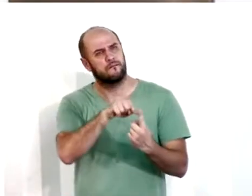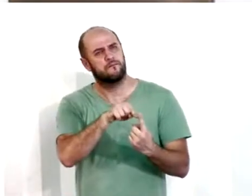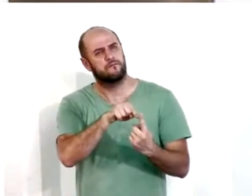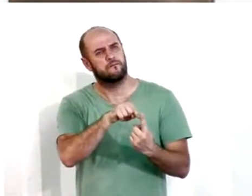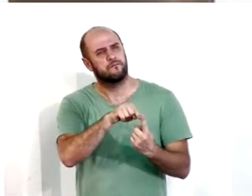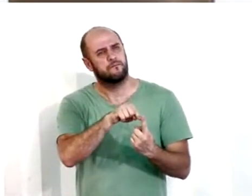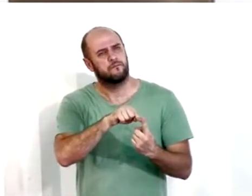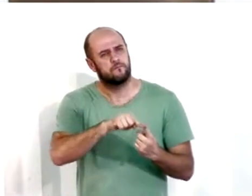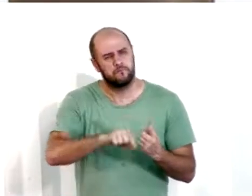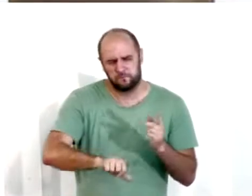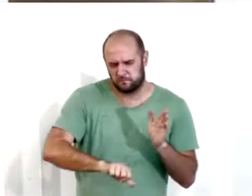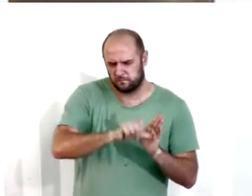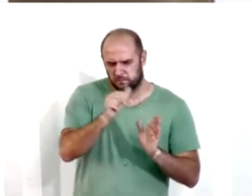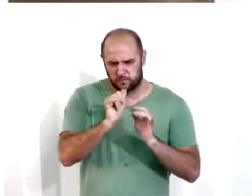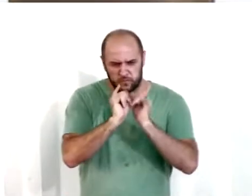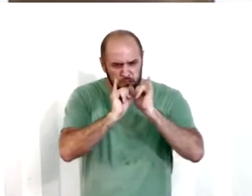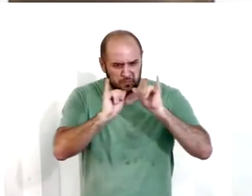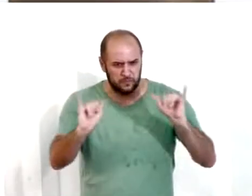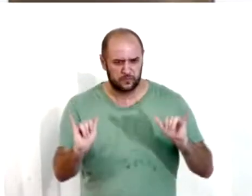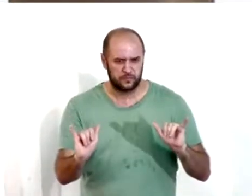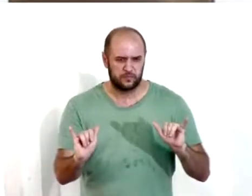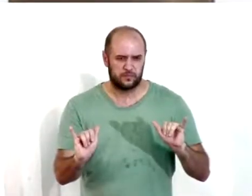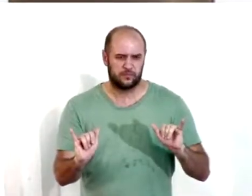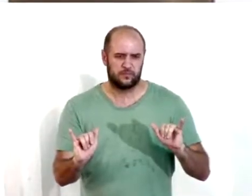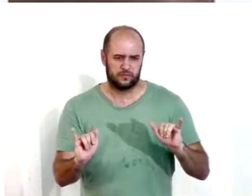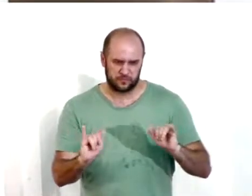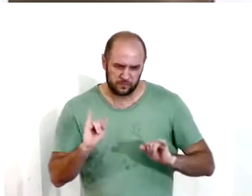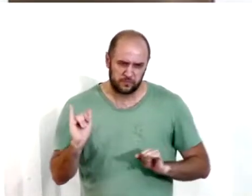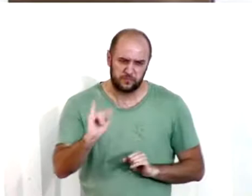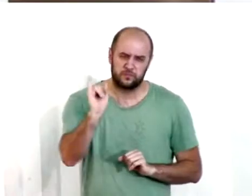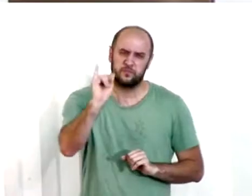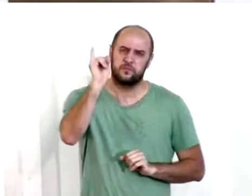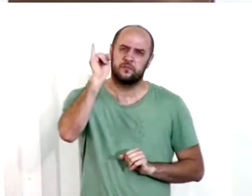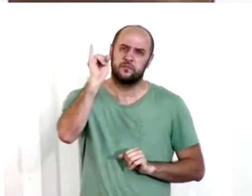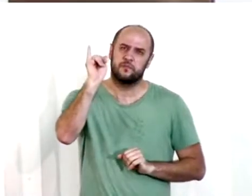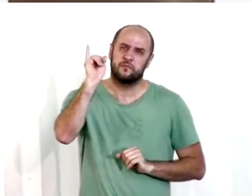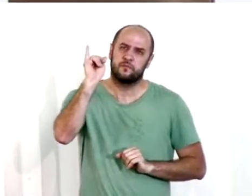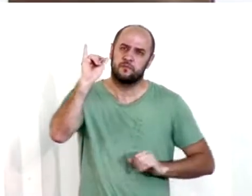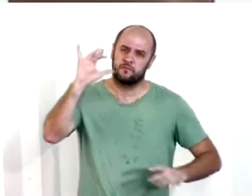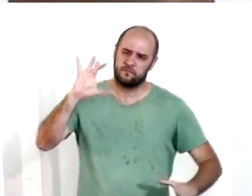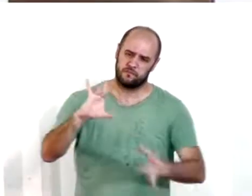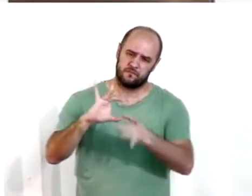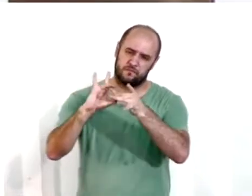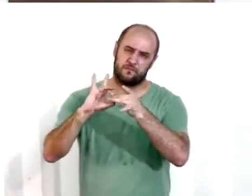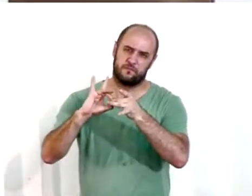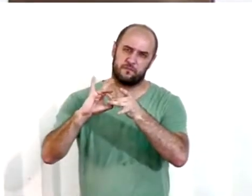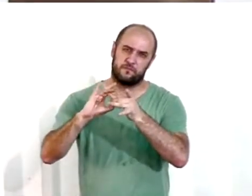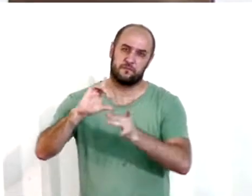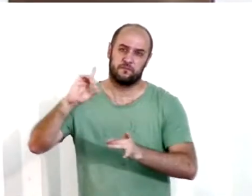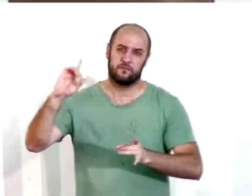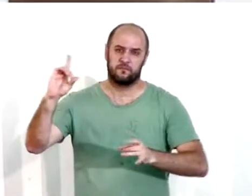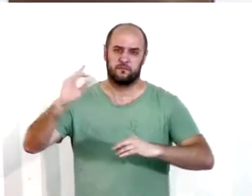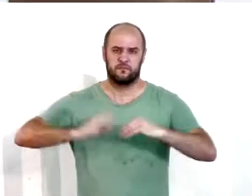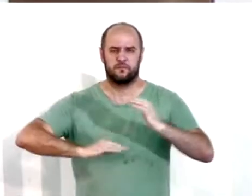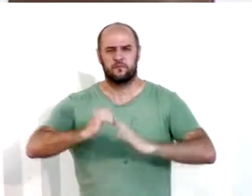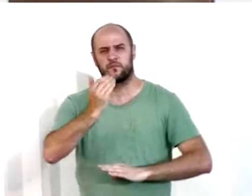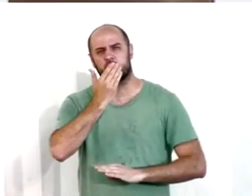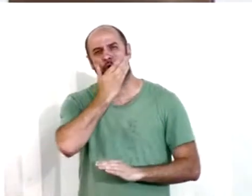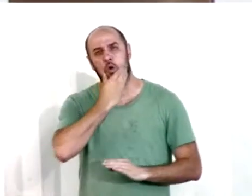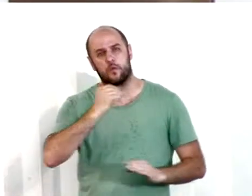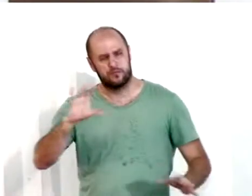primeiro Adão não cumpriu o pacto. Deus estabeleceu no homem criado um